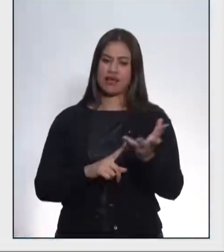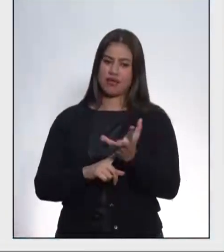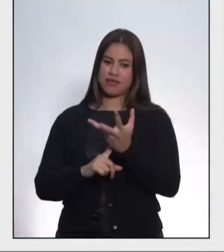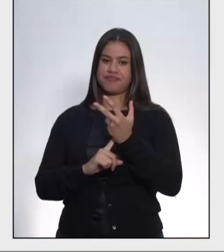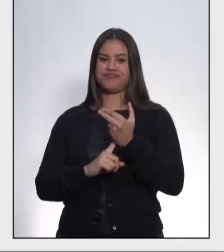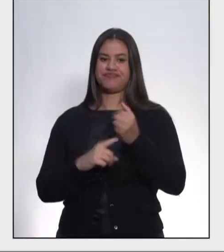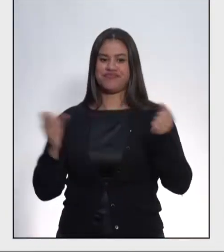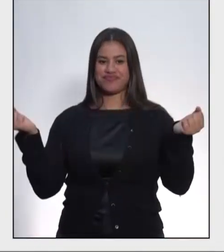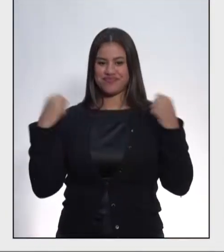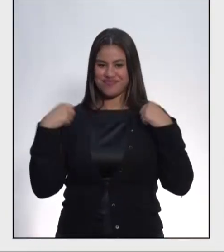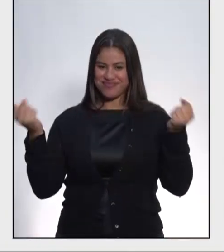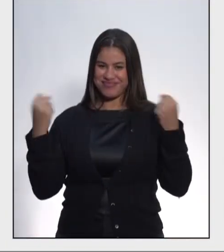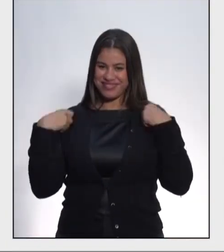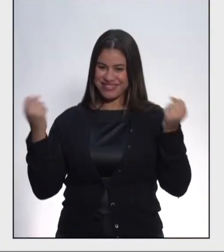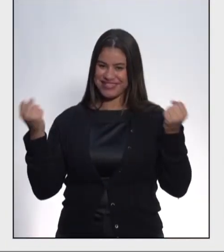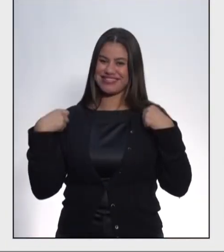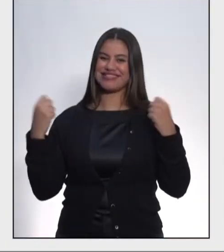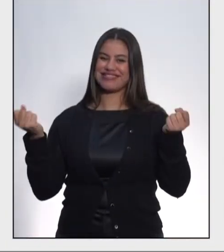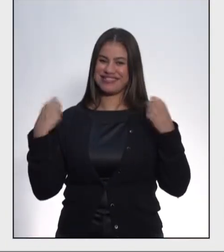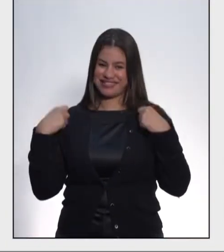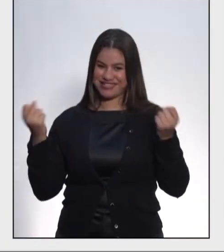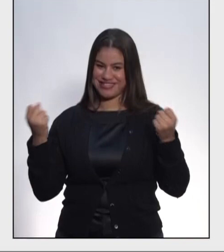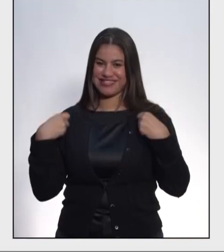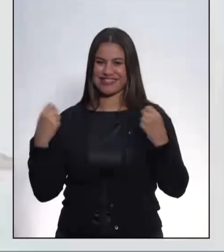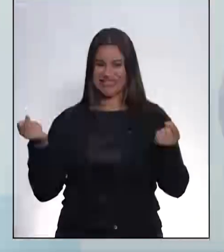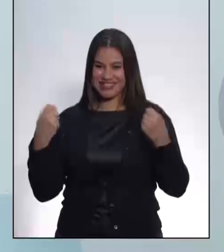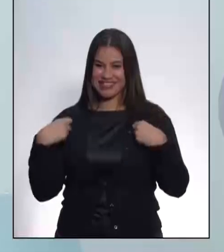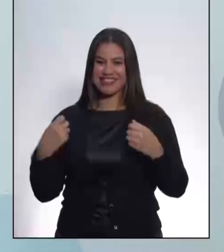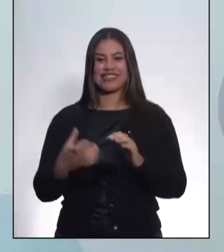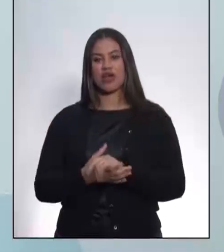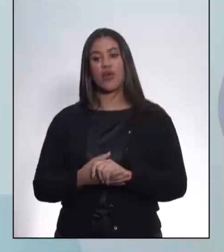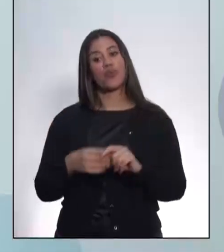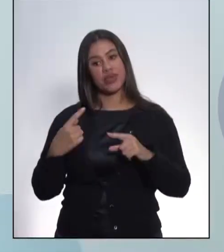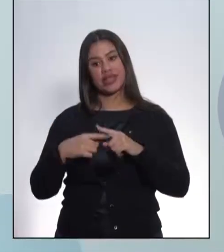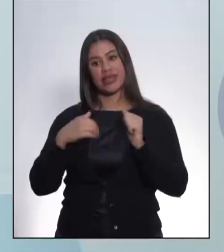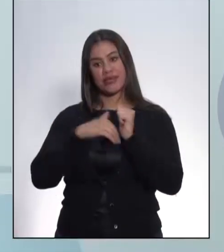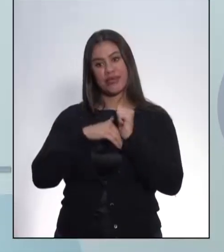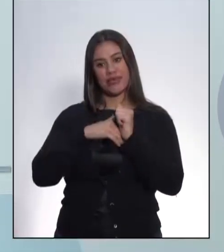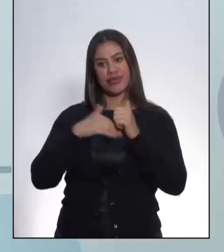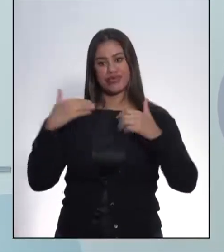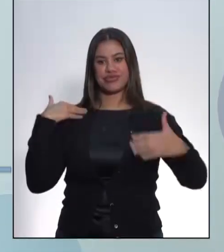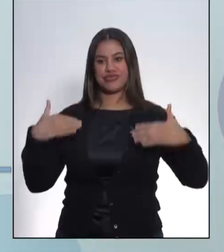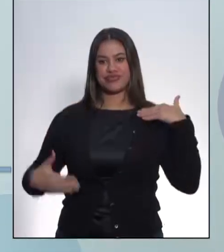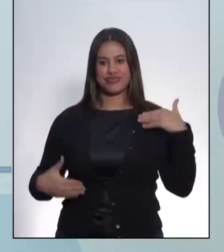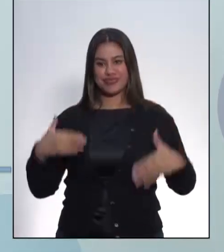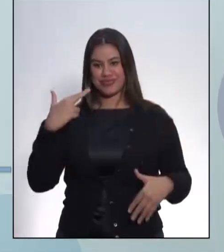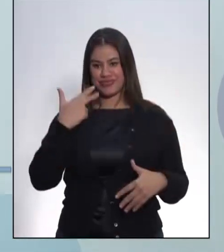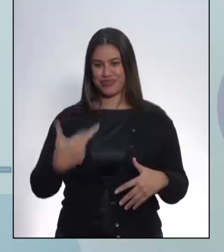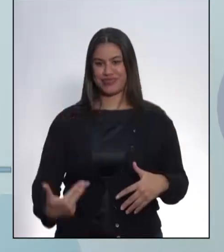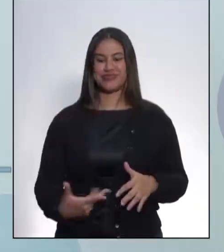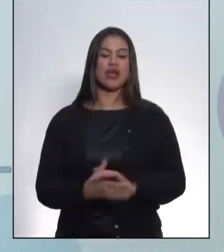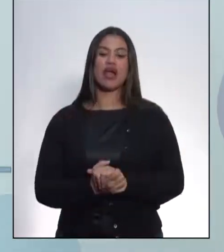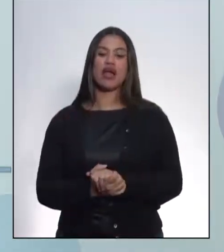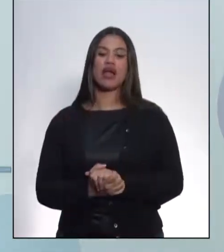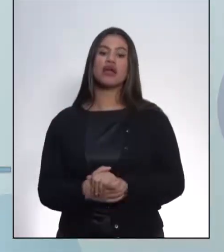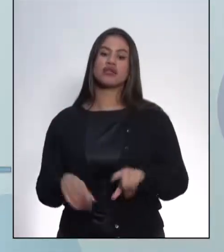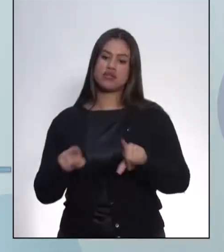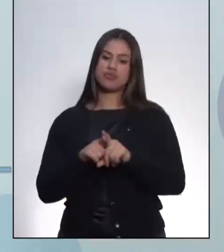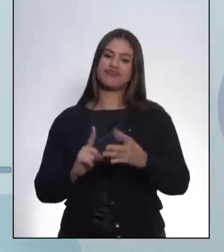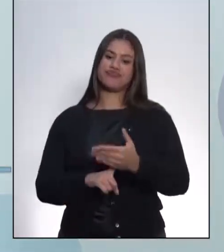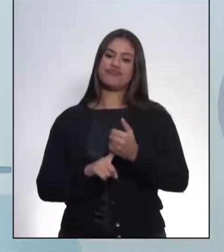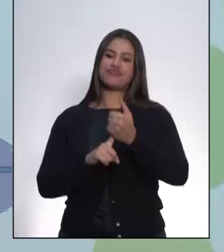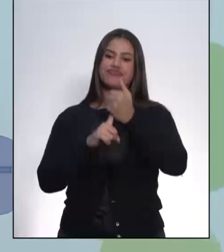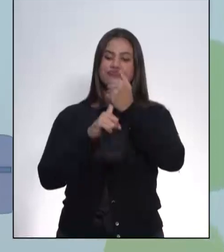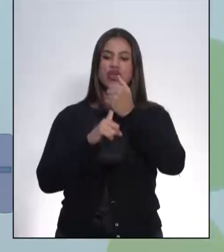educação física. Sim, senhores, educação física, porque, afinal de contas, tem o código, né, a linguagem corporal. E também a questão de